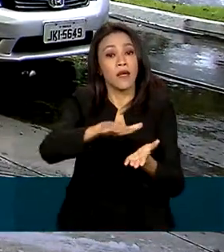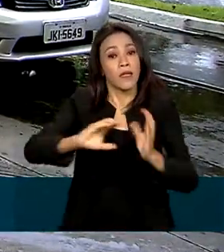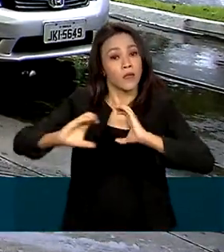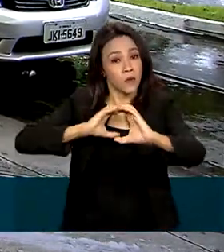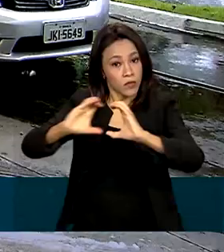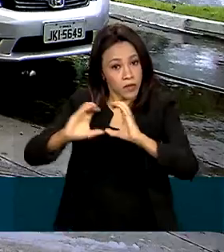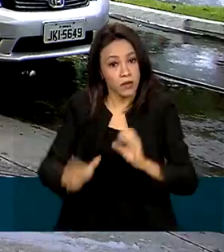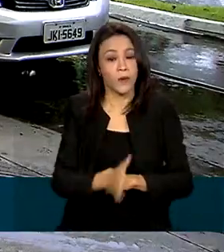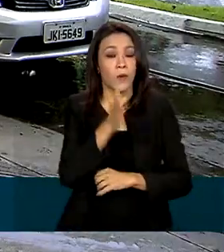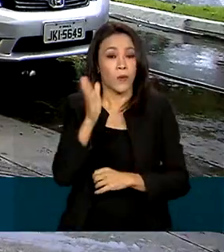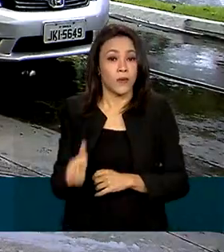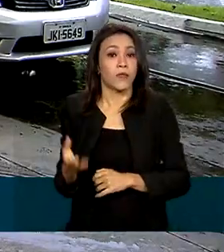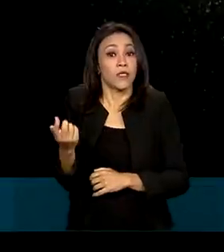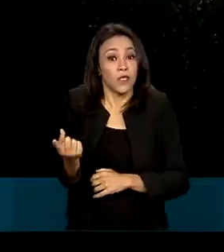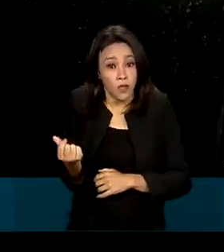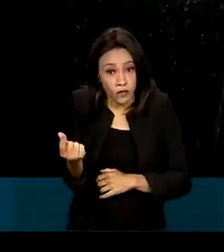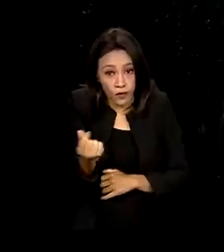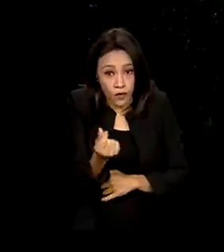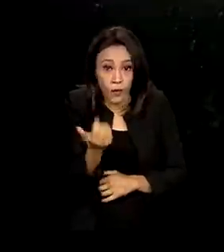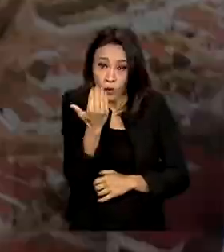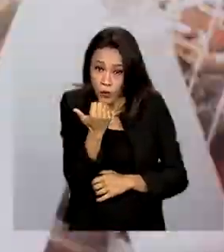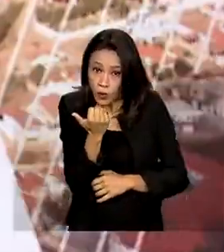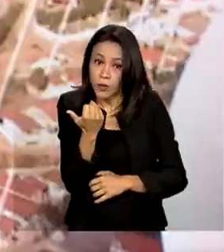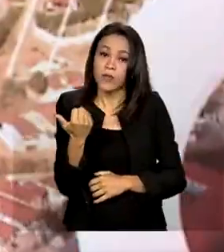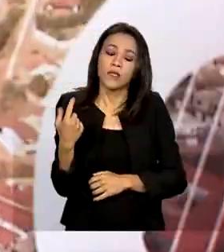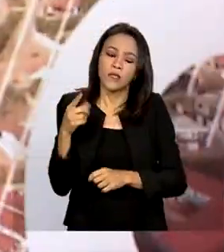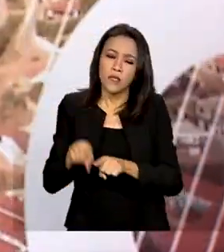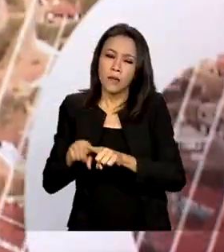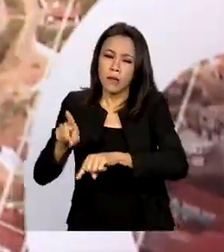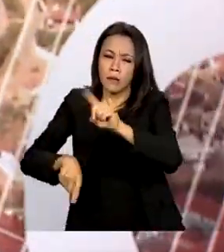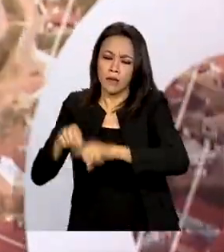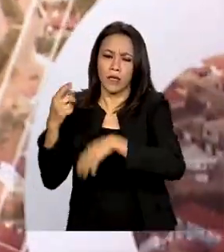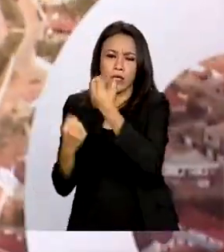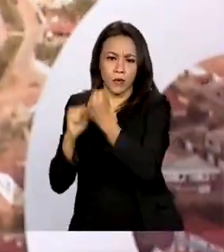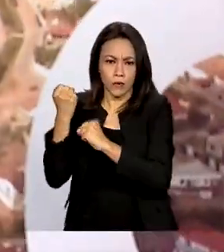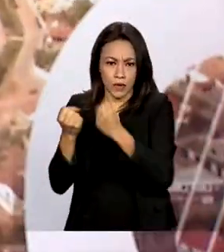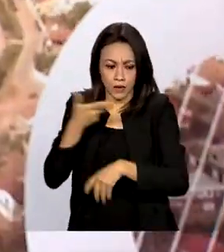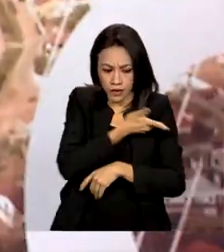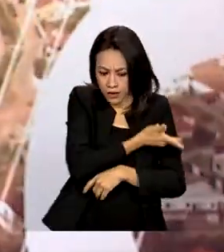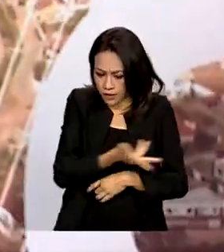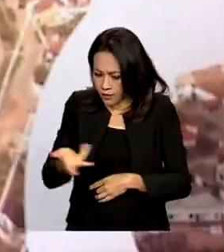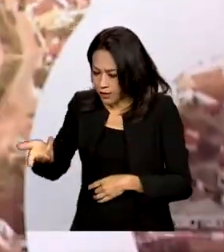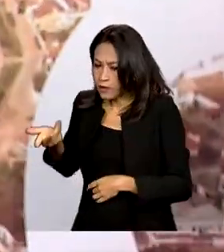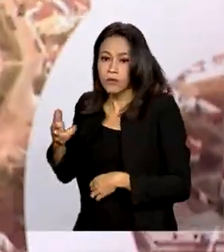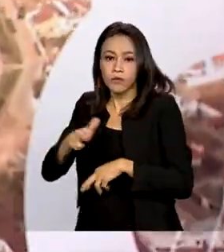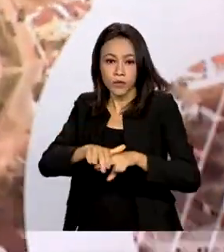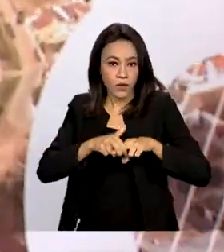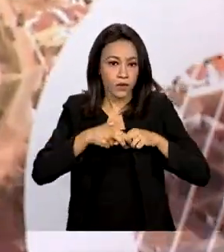além do preço menor dos alimentos e bens industriais estão entre as razões para a redução